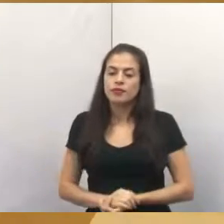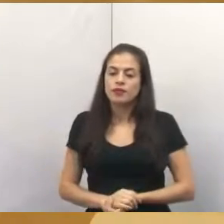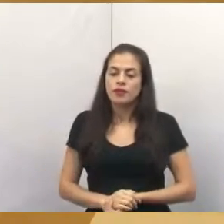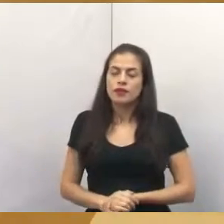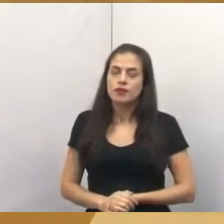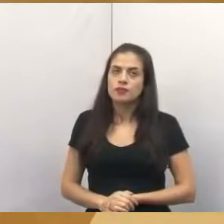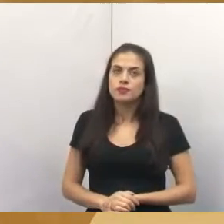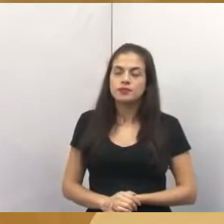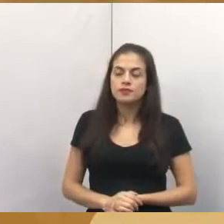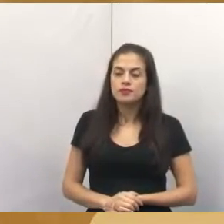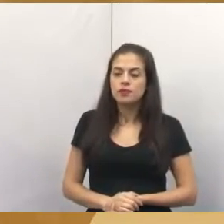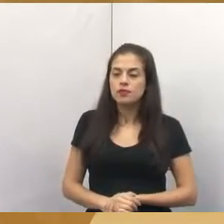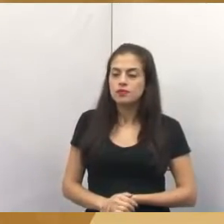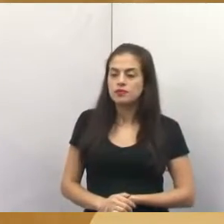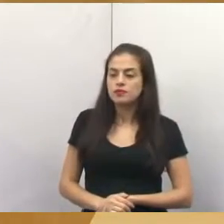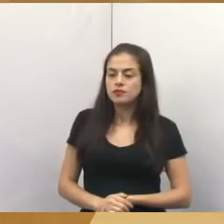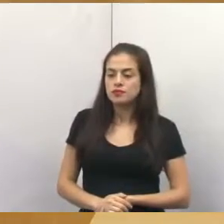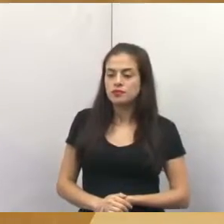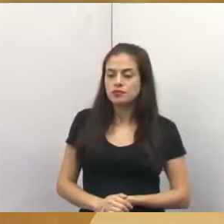Aí sim.